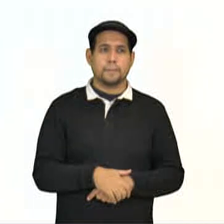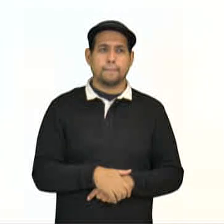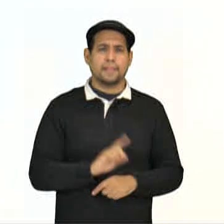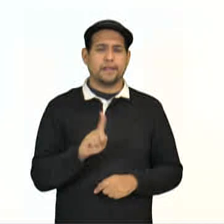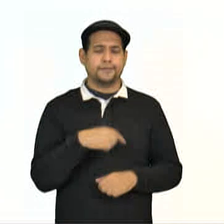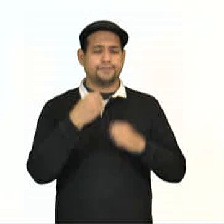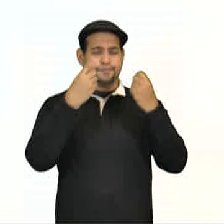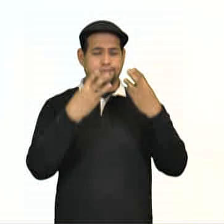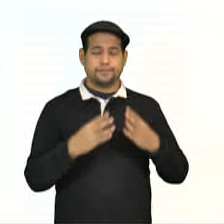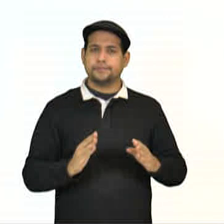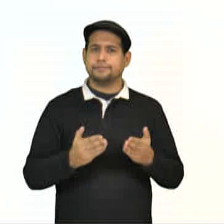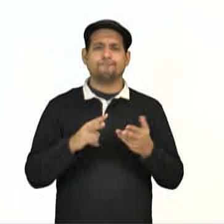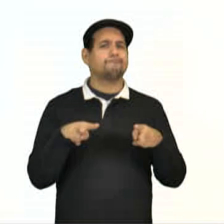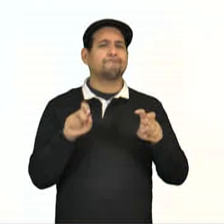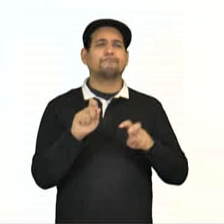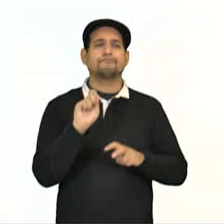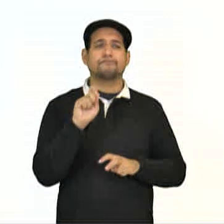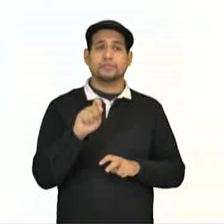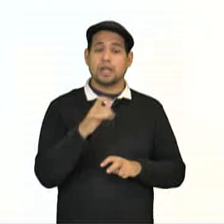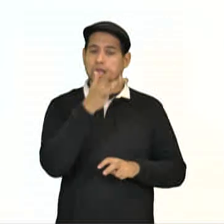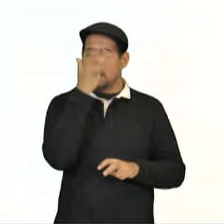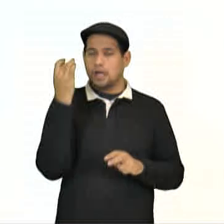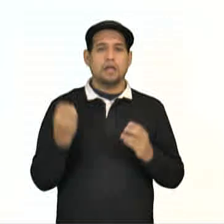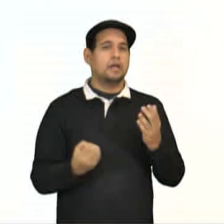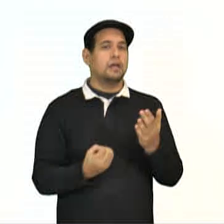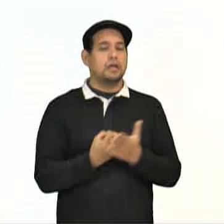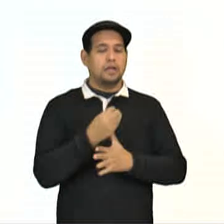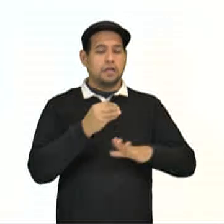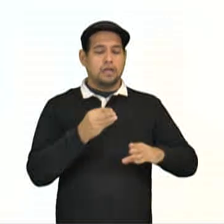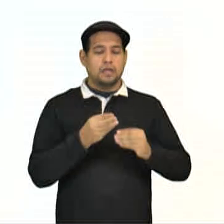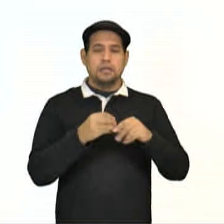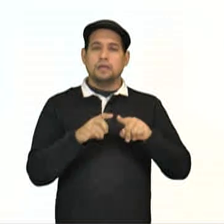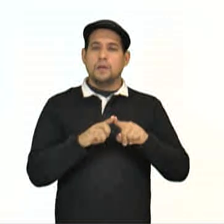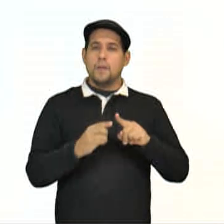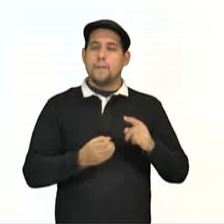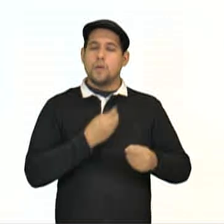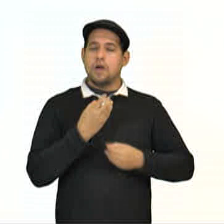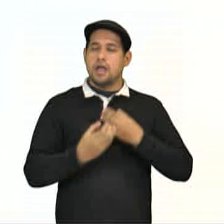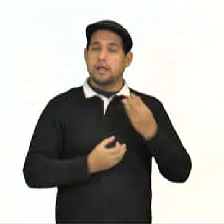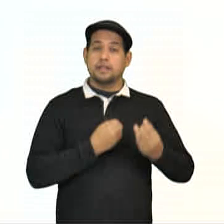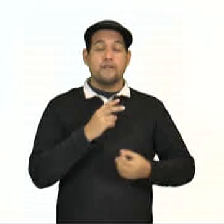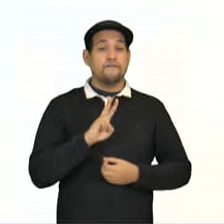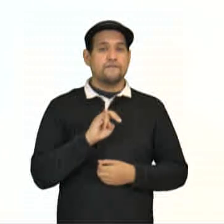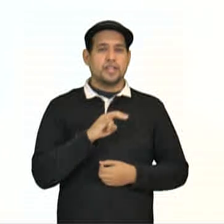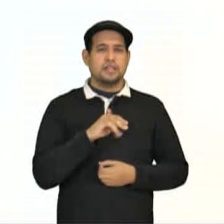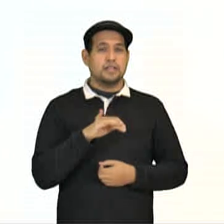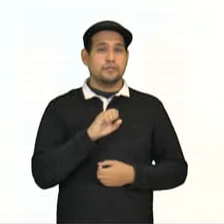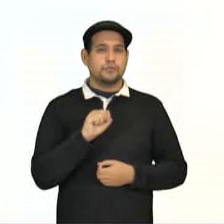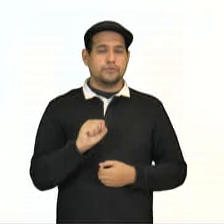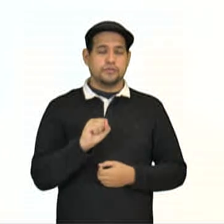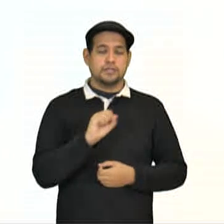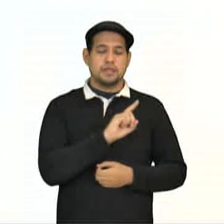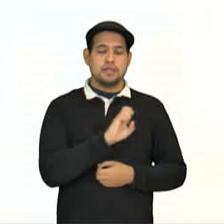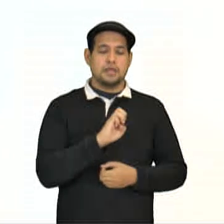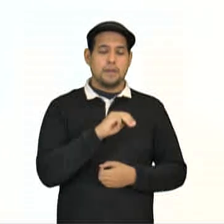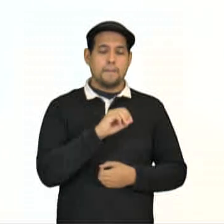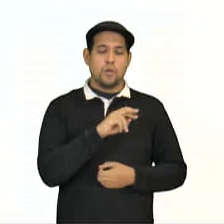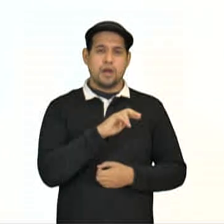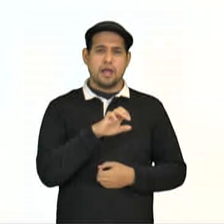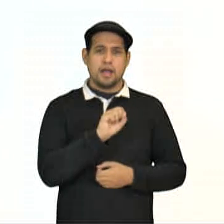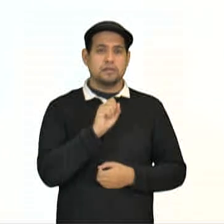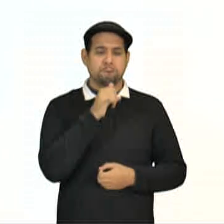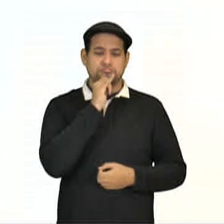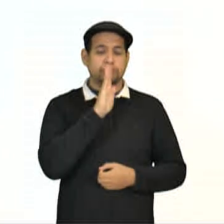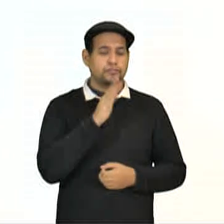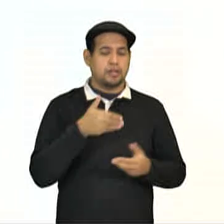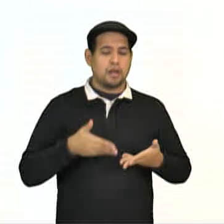Vamos falar um pouquinho agora sobre o autor e compositor, poeta Vinícius de Moraes. Vinícius de Moraes,